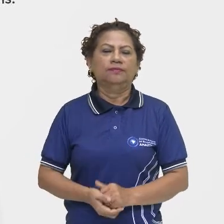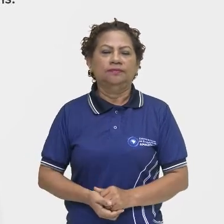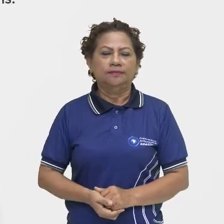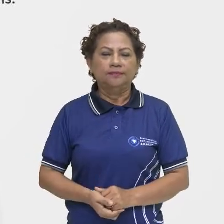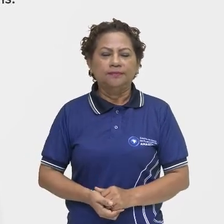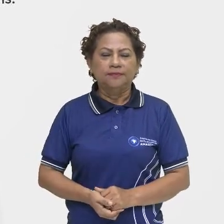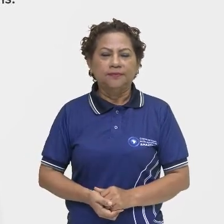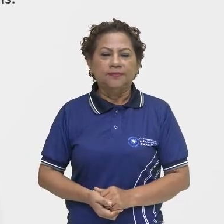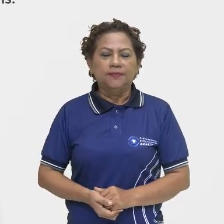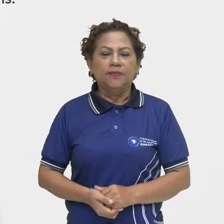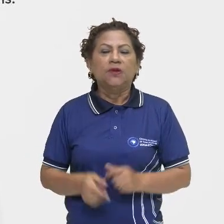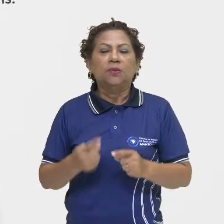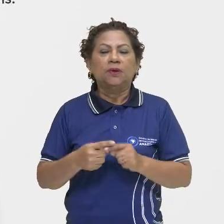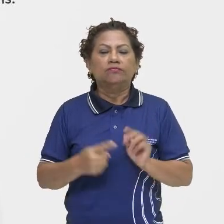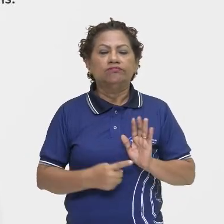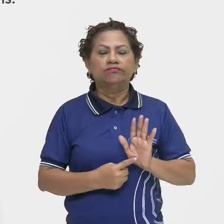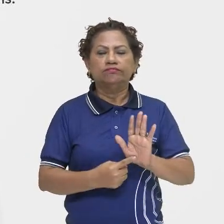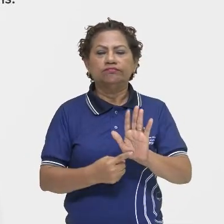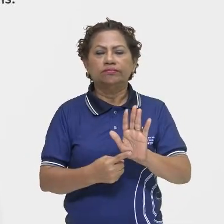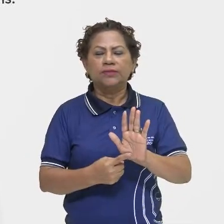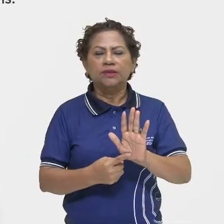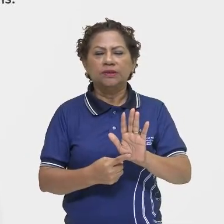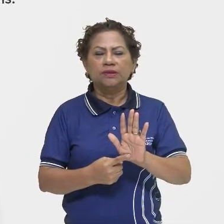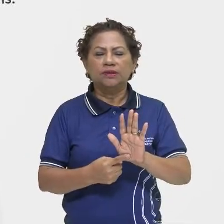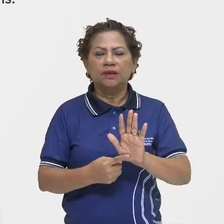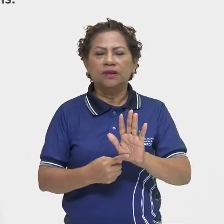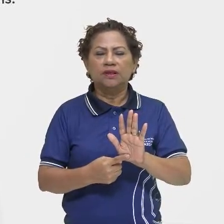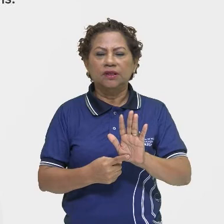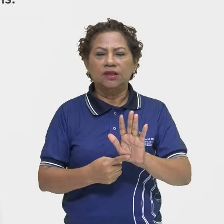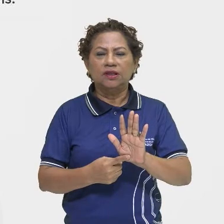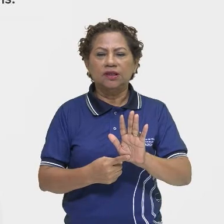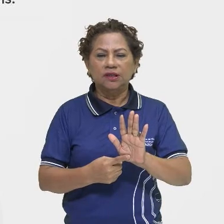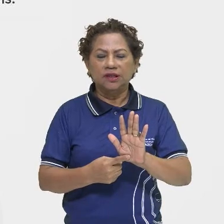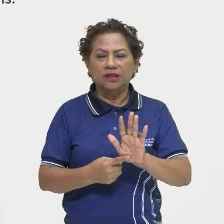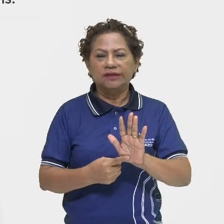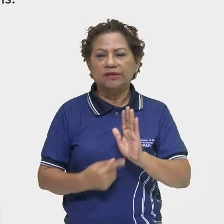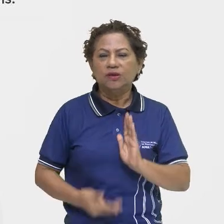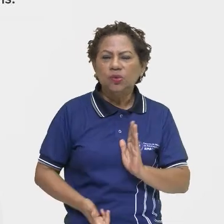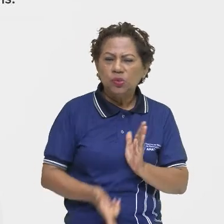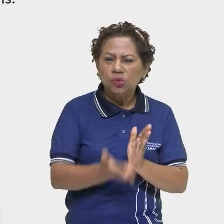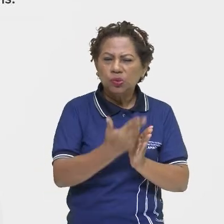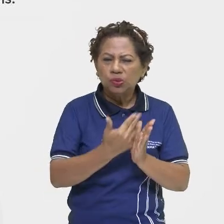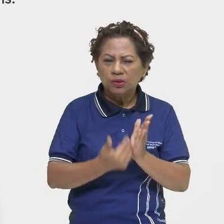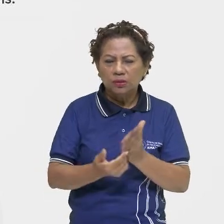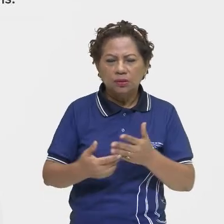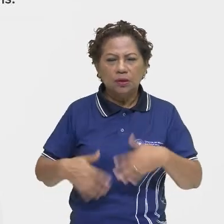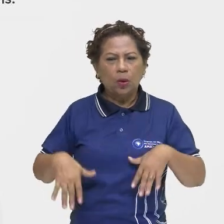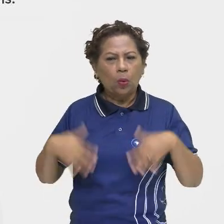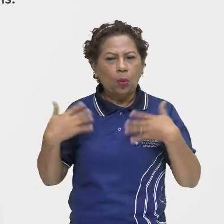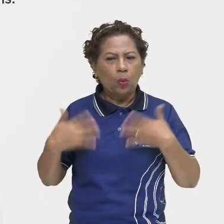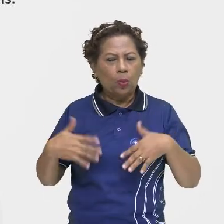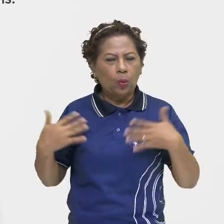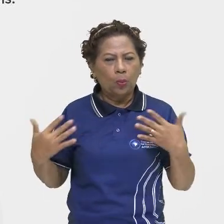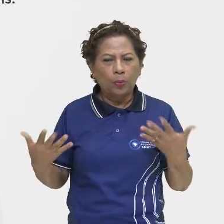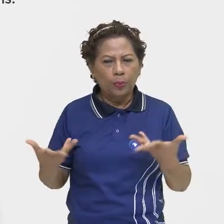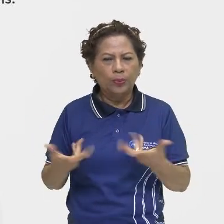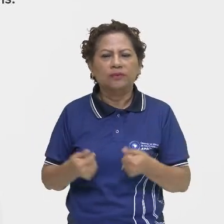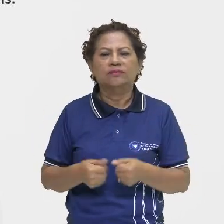seus trabalhos de grandes dimensões. Aí nós temos a foto do Eduardo Cobra, né? Ele é